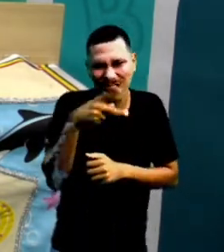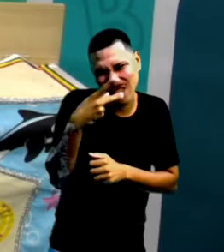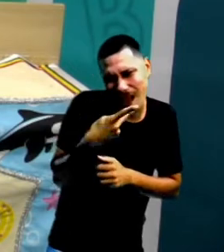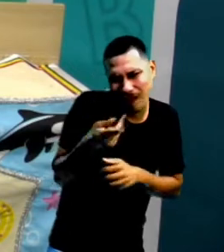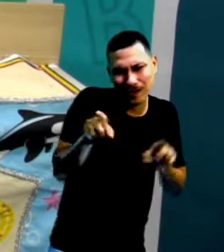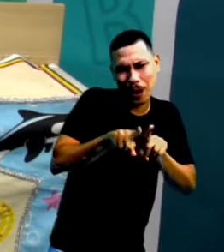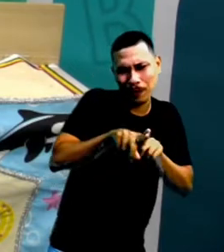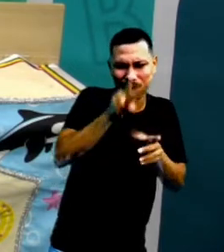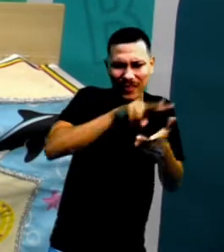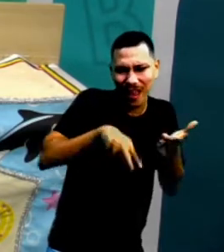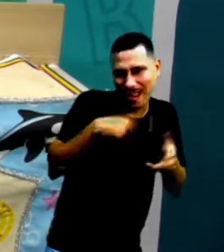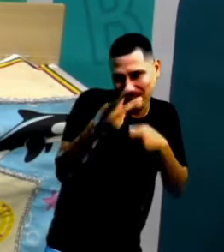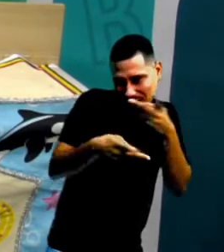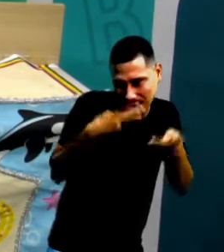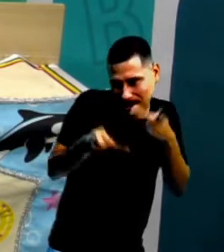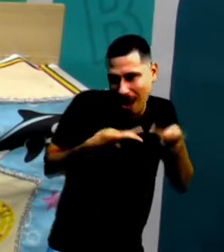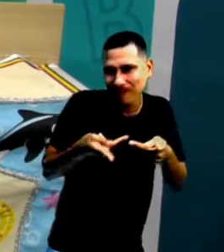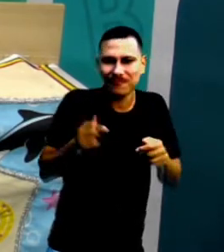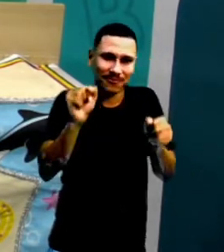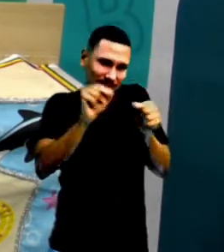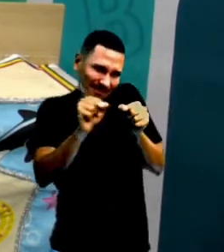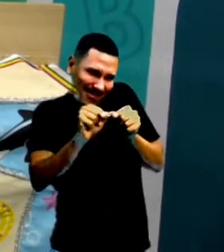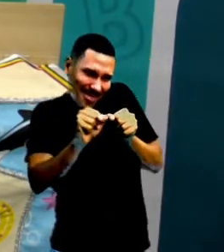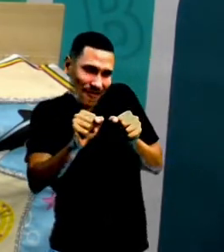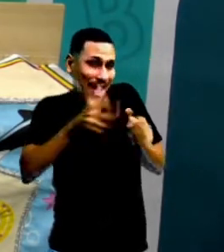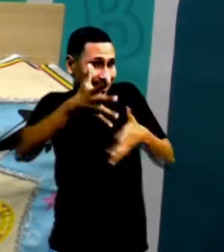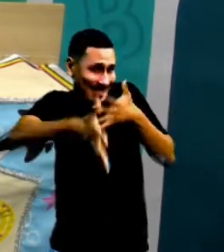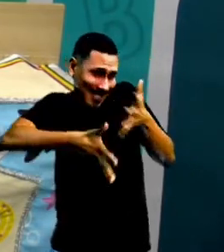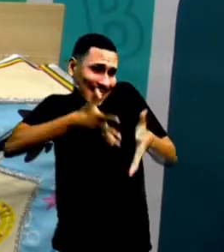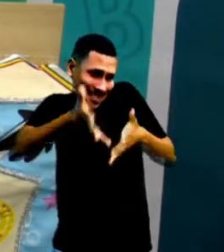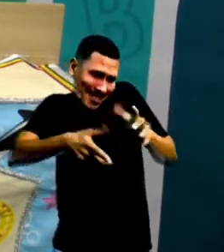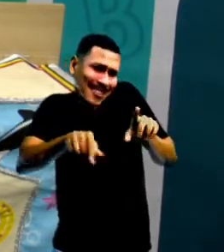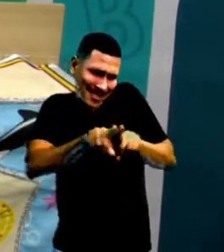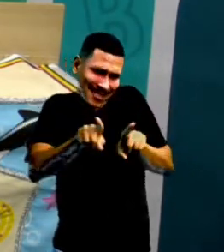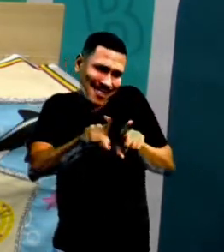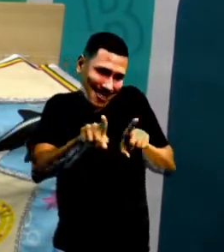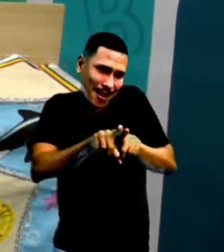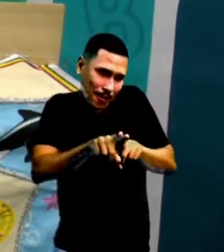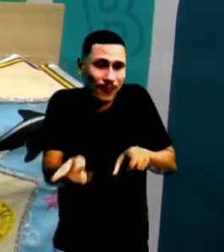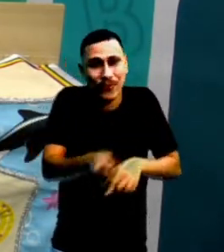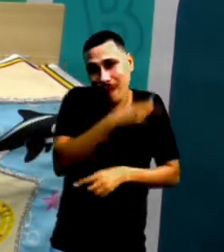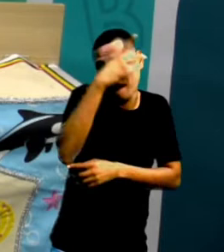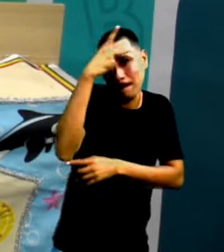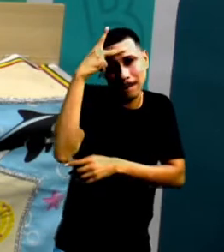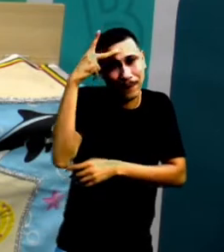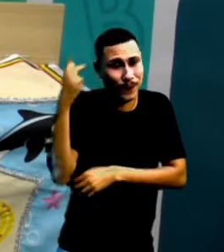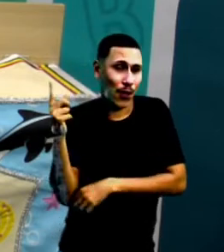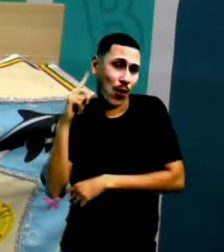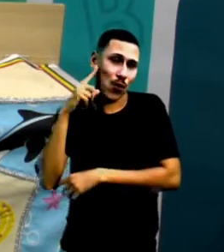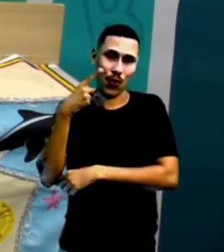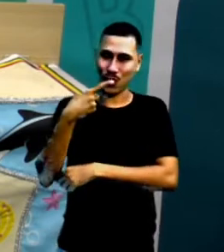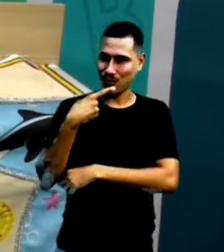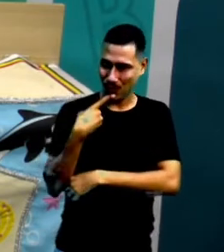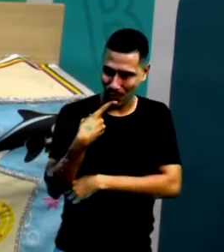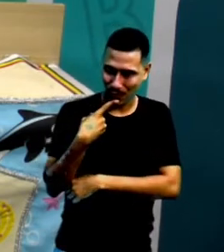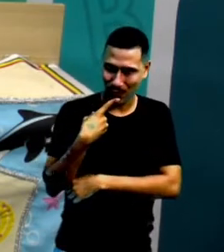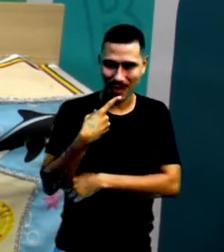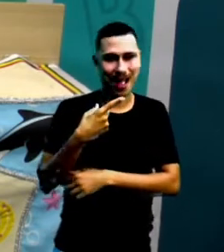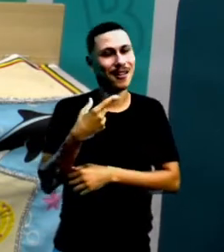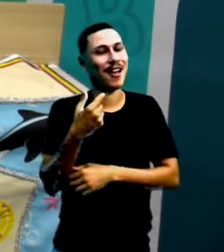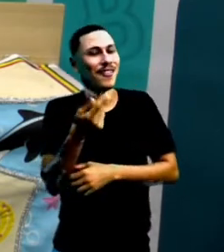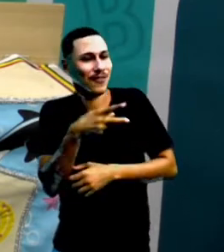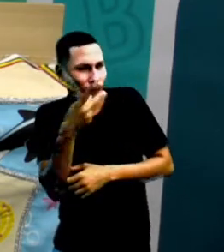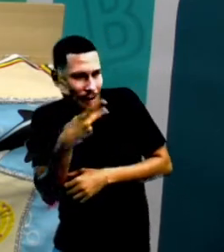fala, né? Aí ele vai tá fazendo ali também, para aquelas pessoas que não podem ouvir